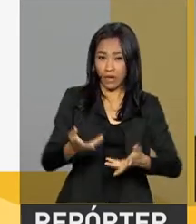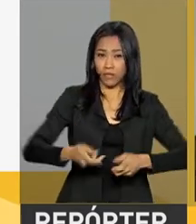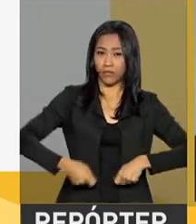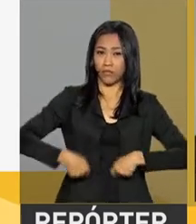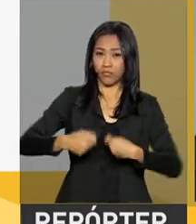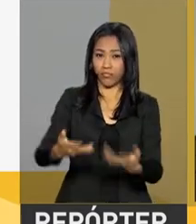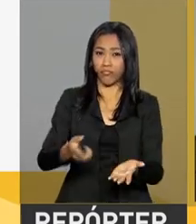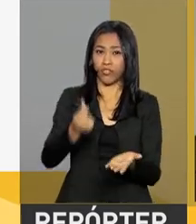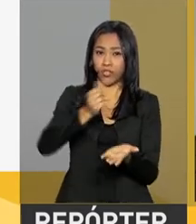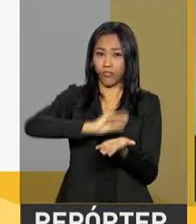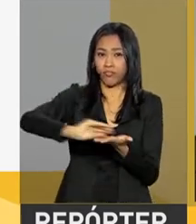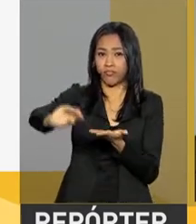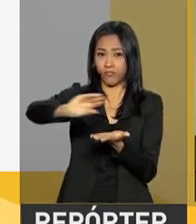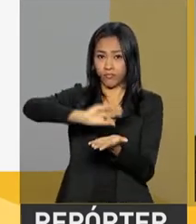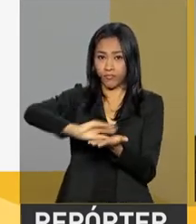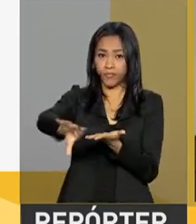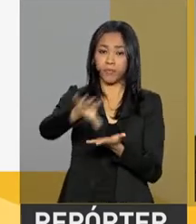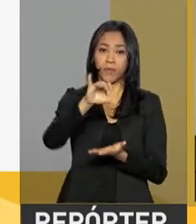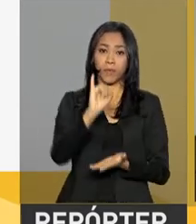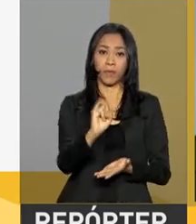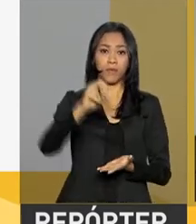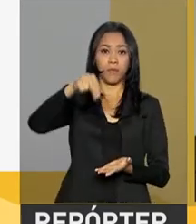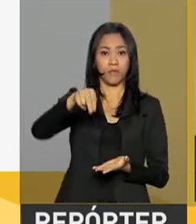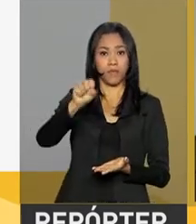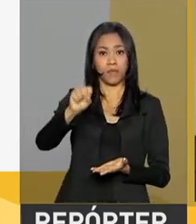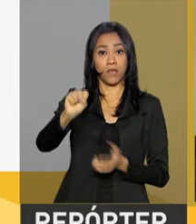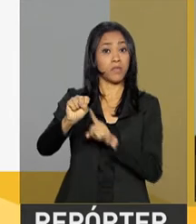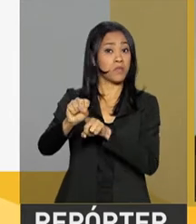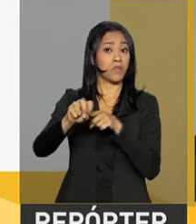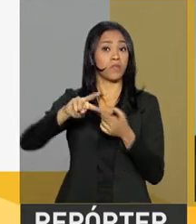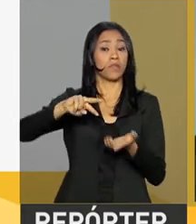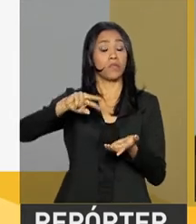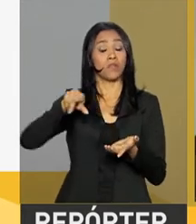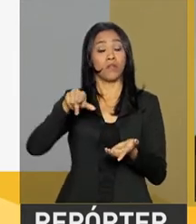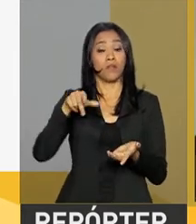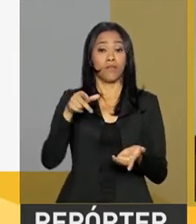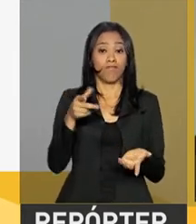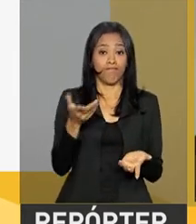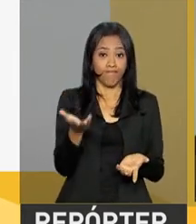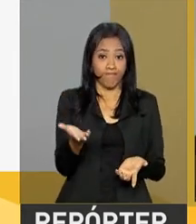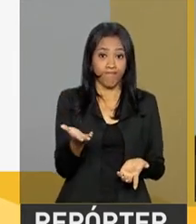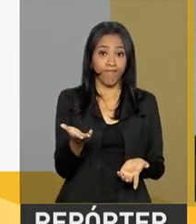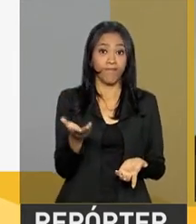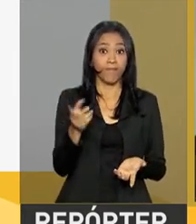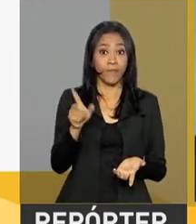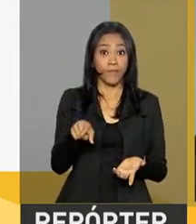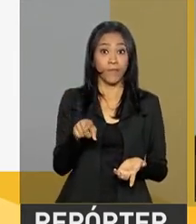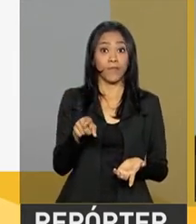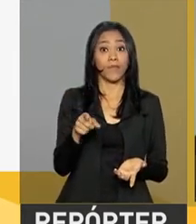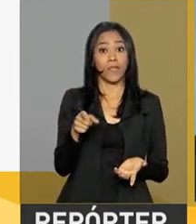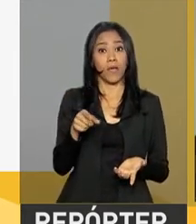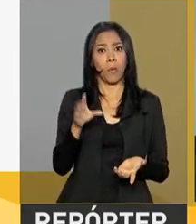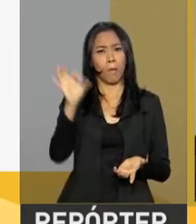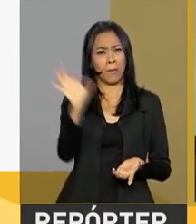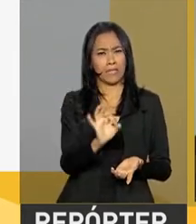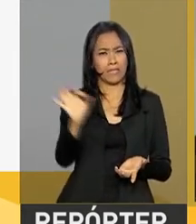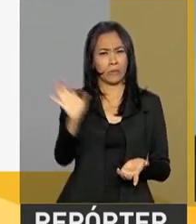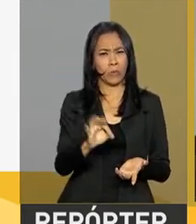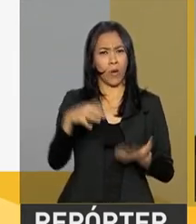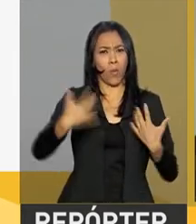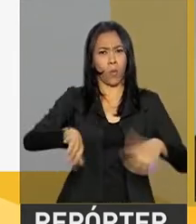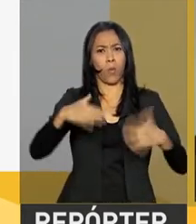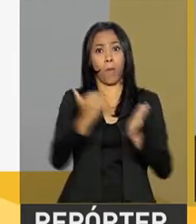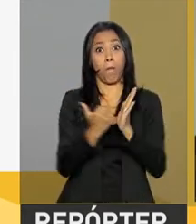da previdência representando um grande percentual do orçamento